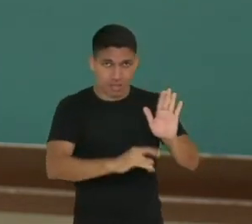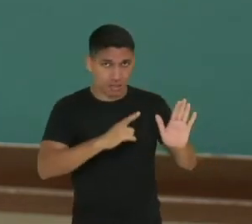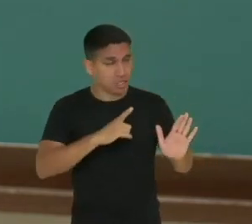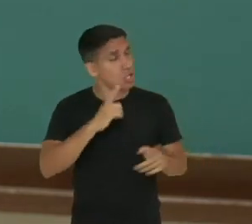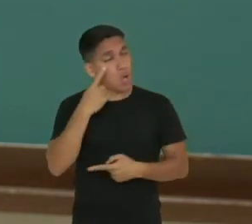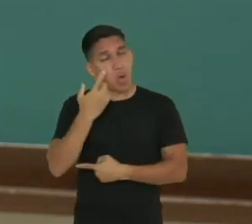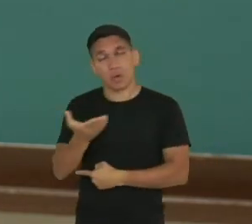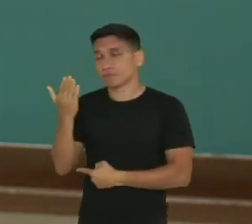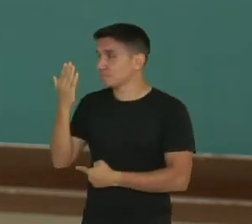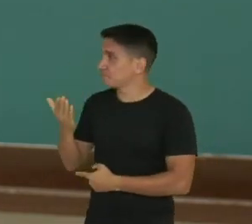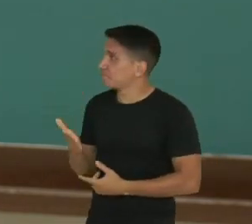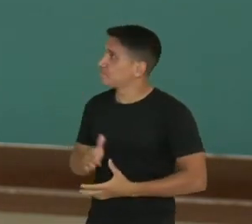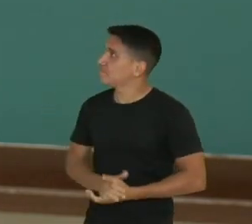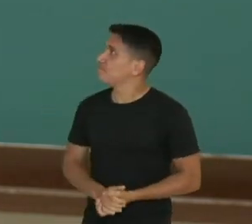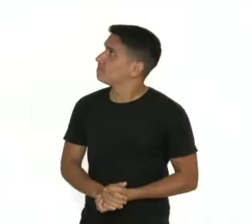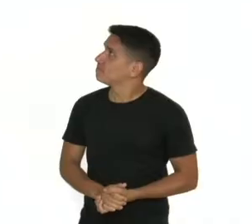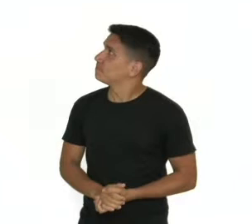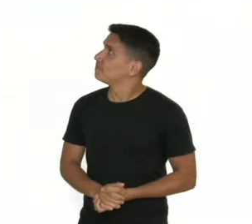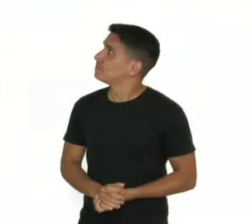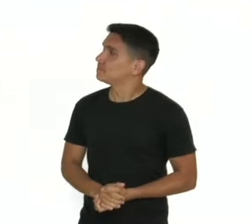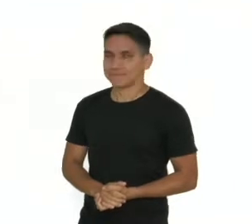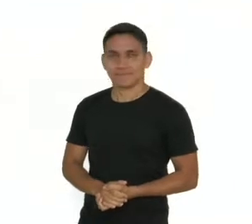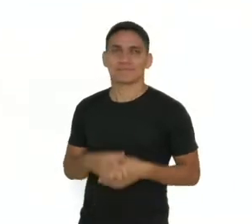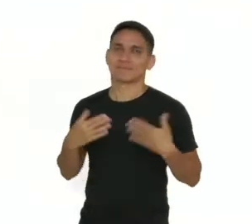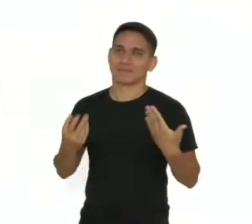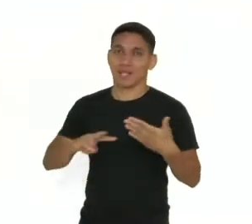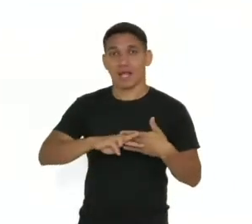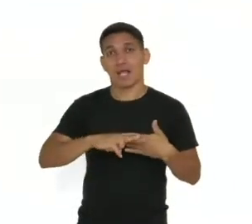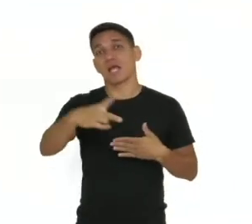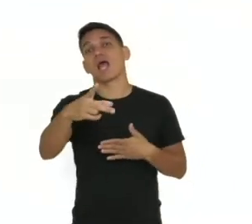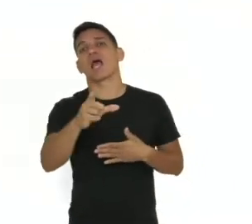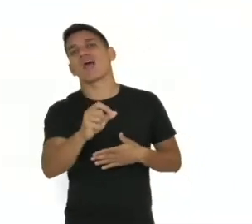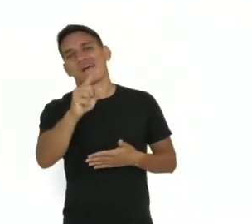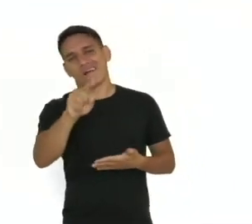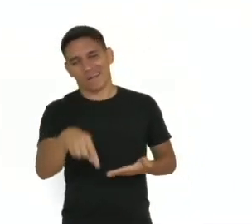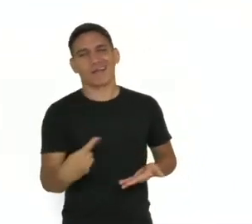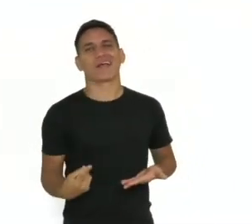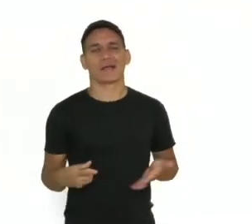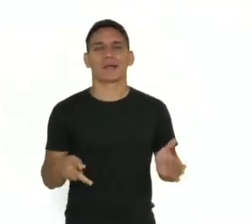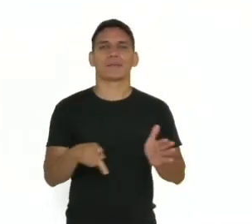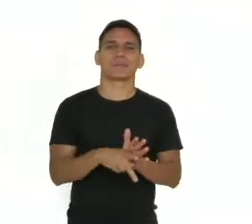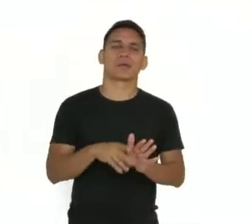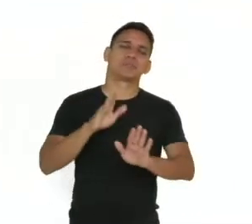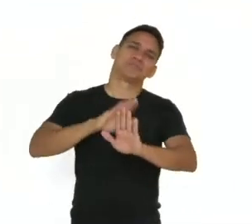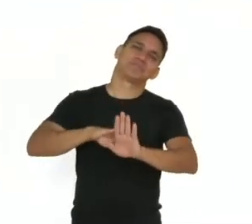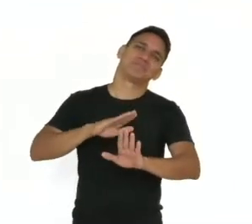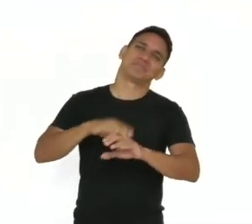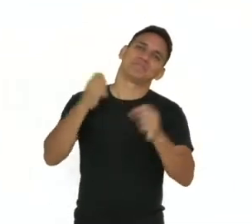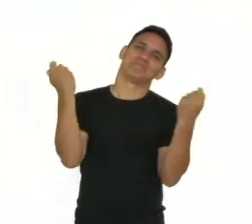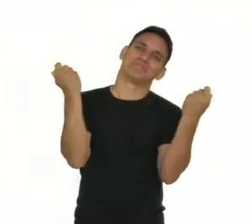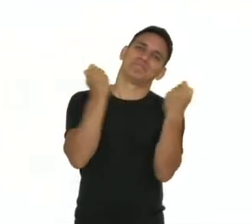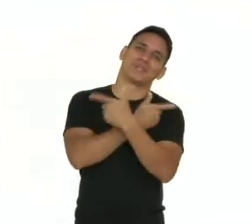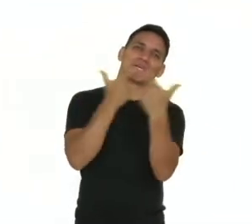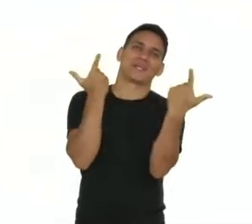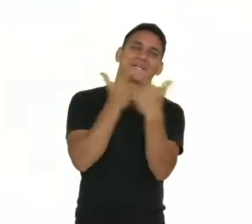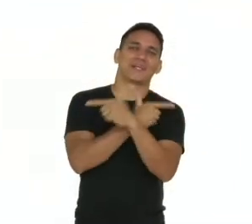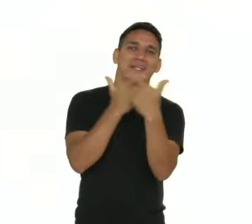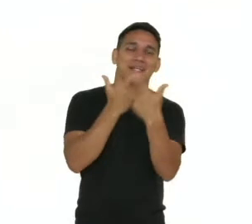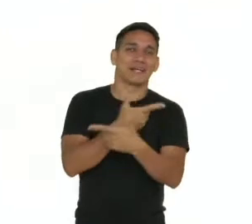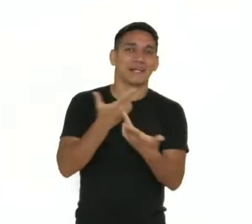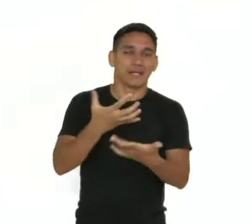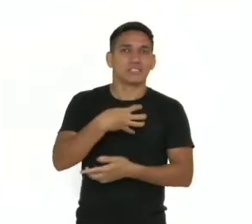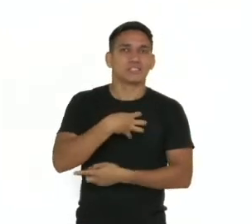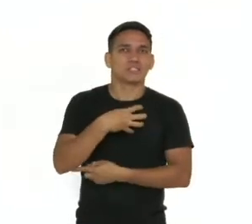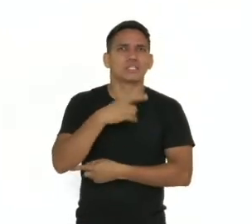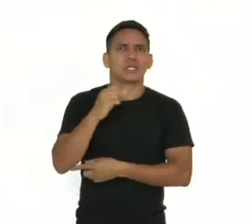Vamos ver? O efeito aqui provocado, né, é o de humor, comicidade, né? Uma